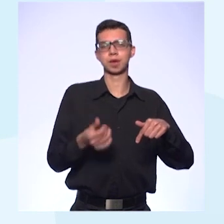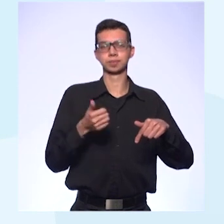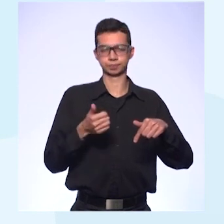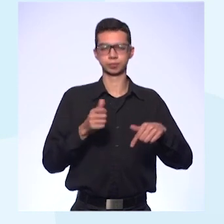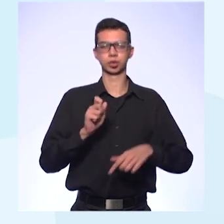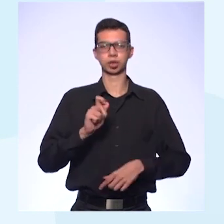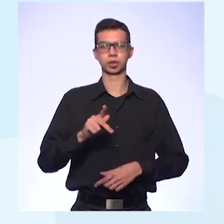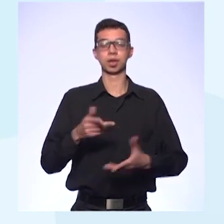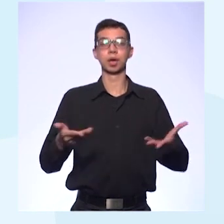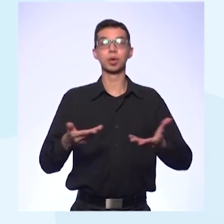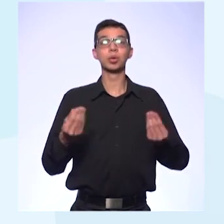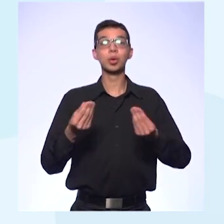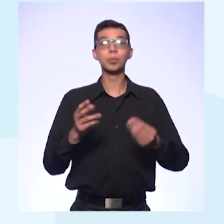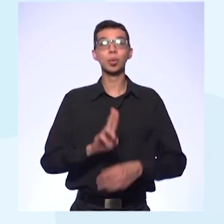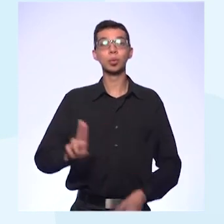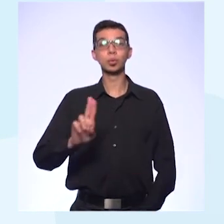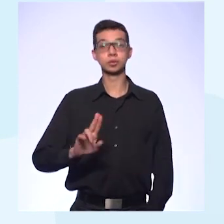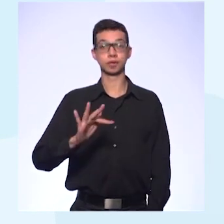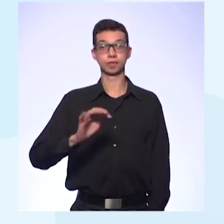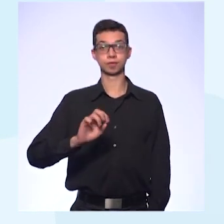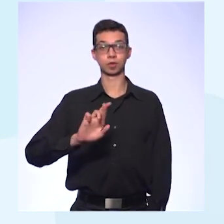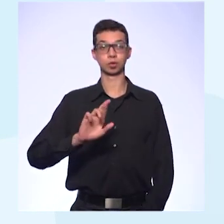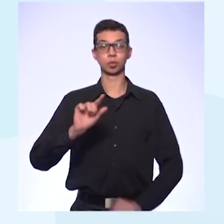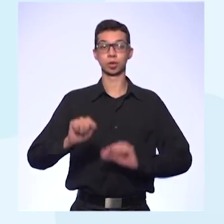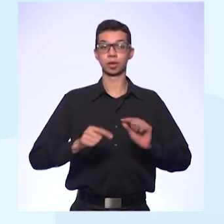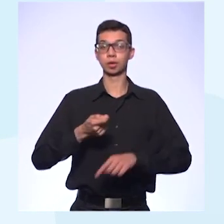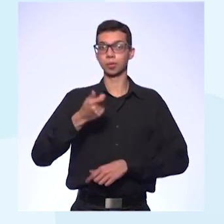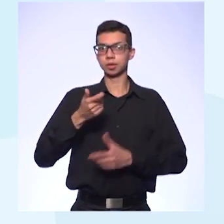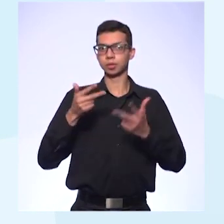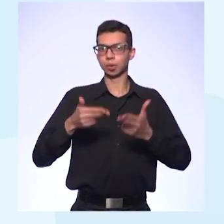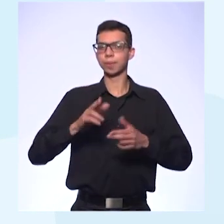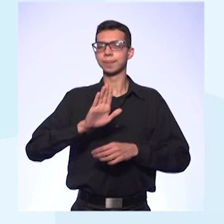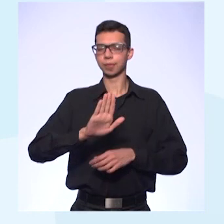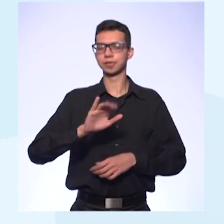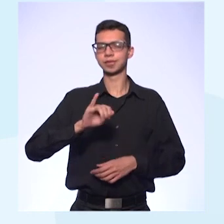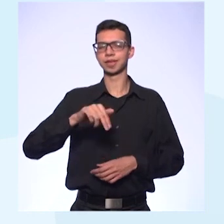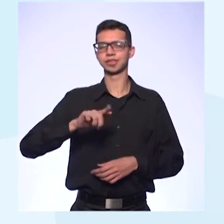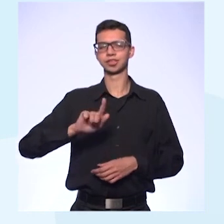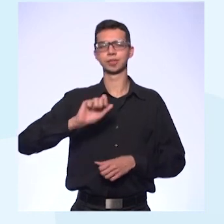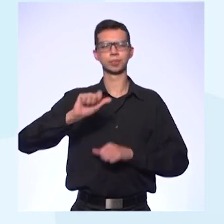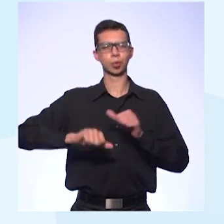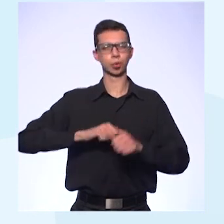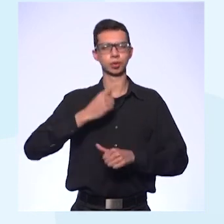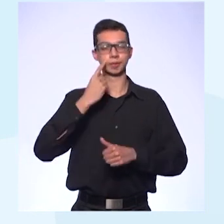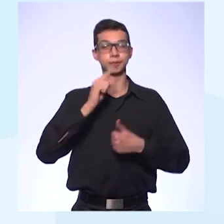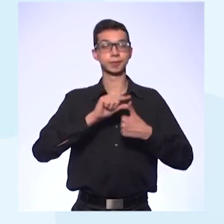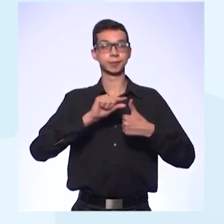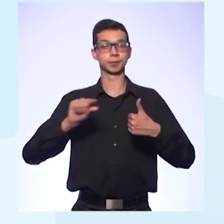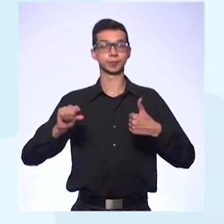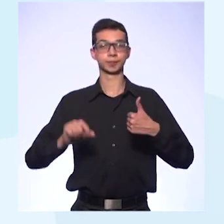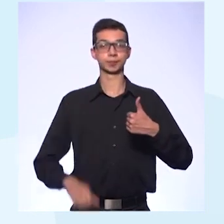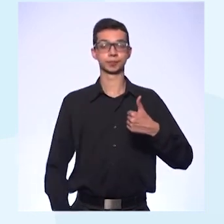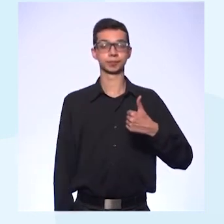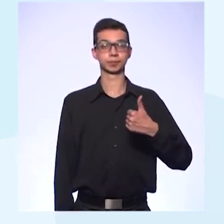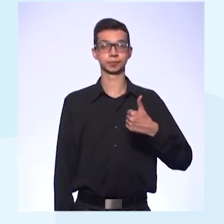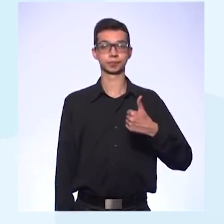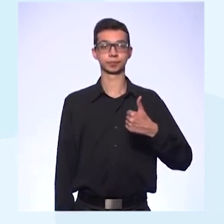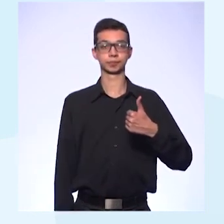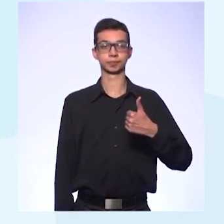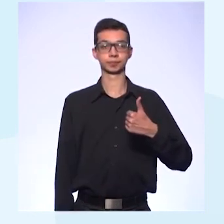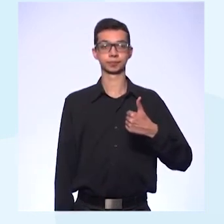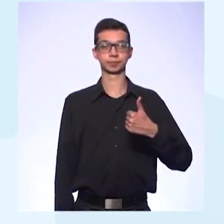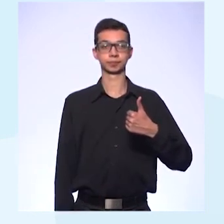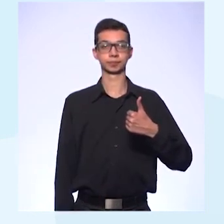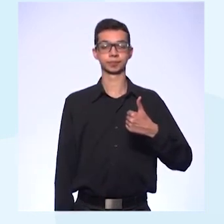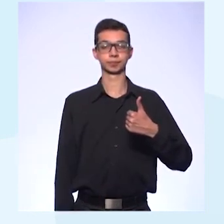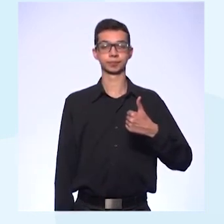ficaria usando o for. Quase a mesma coisa. O que mudou? Colocou ing, mas vamos de novo. With experiments are used for learning something,